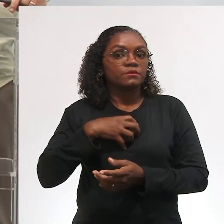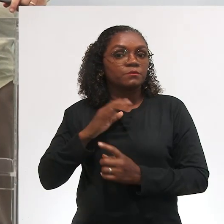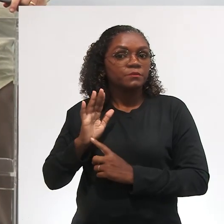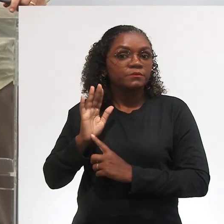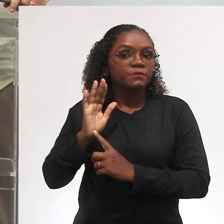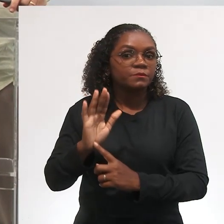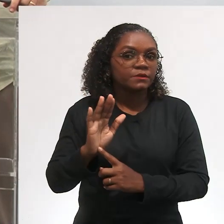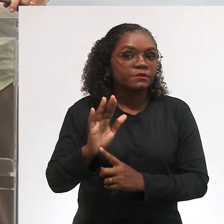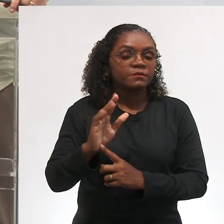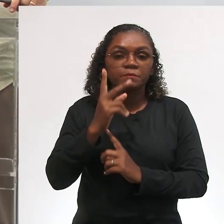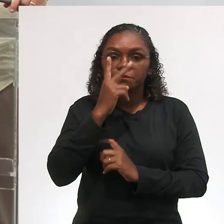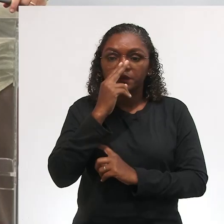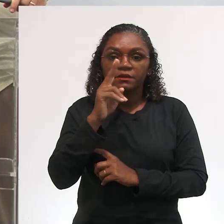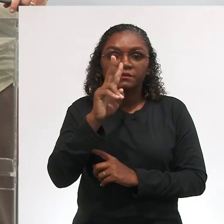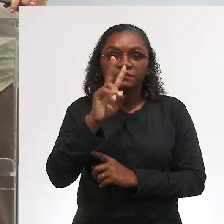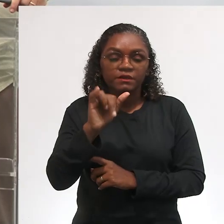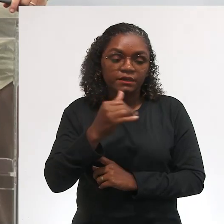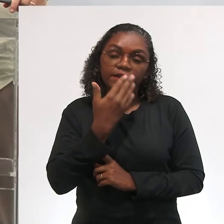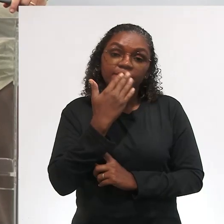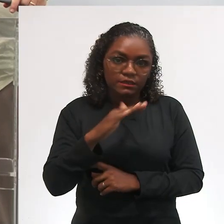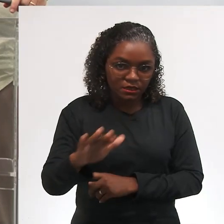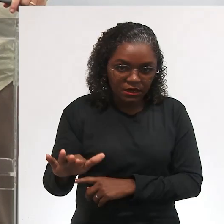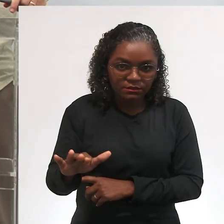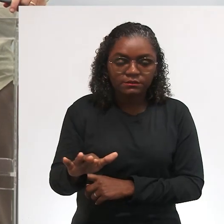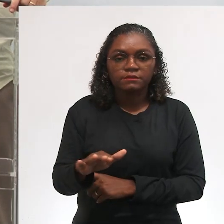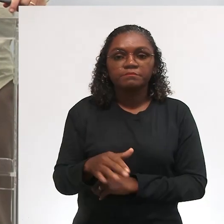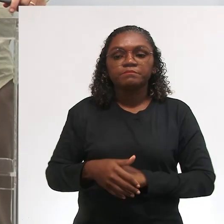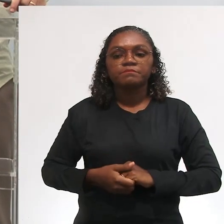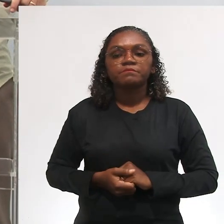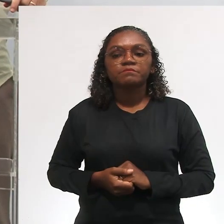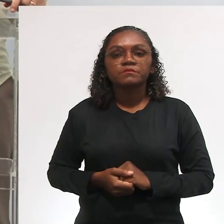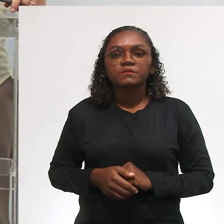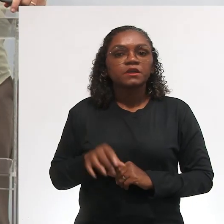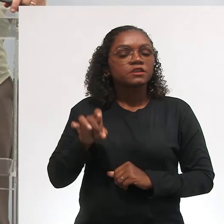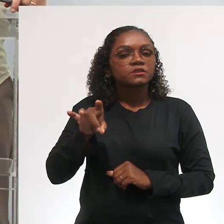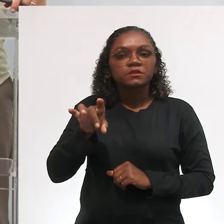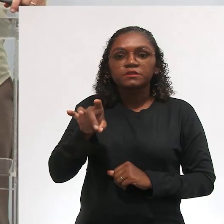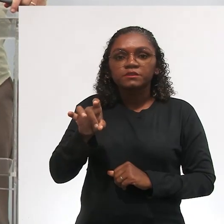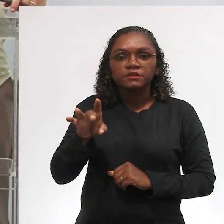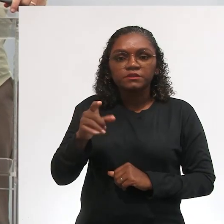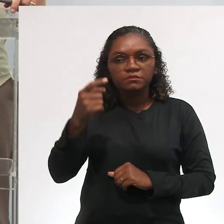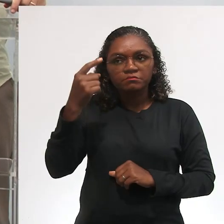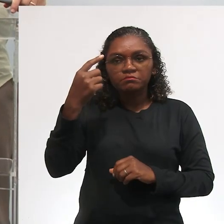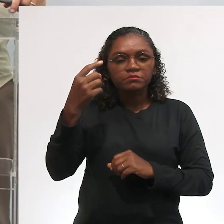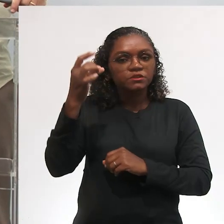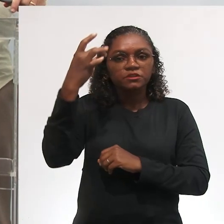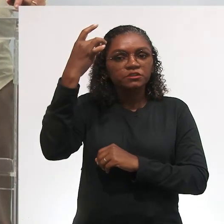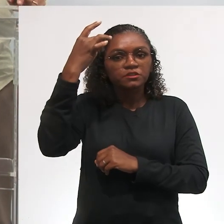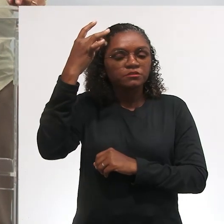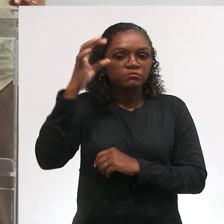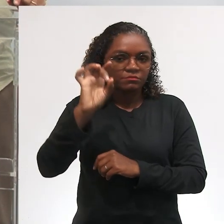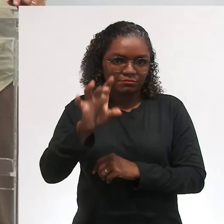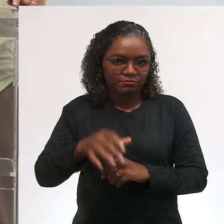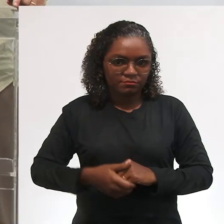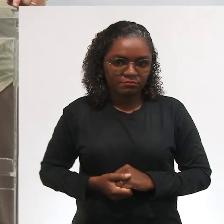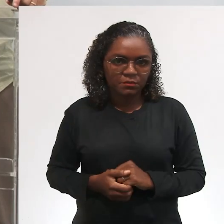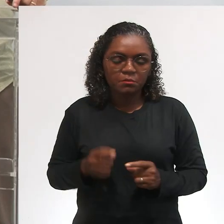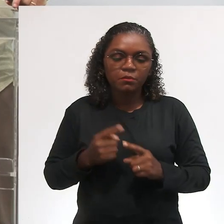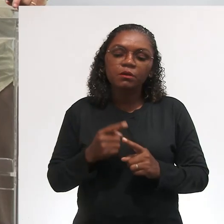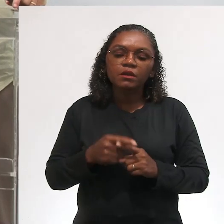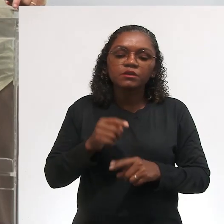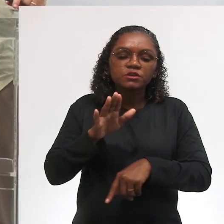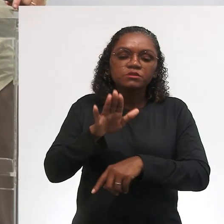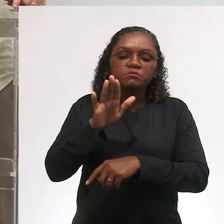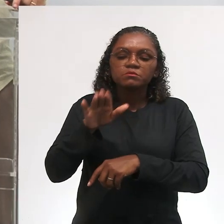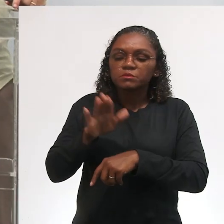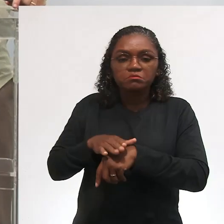ser criado na criança de maneira involuntária. Ele nem acha que ele está escolhendo aquilo,